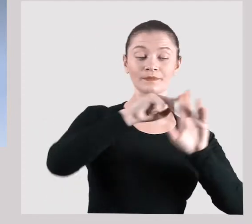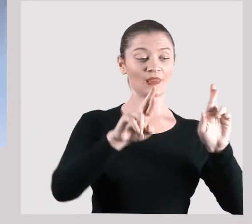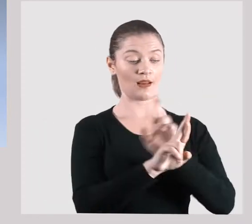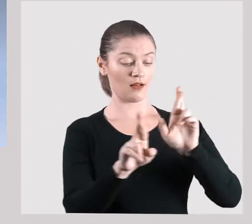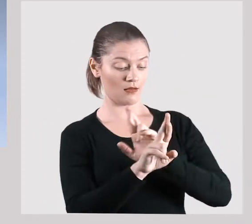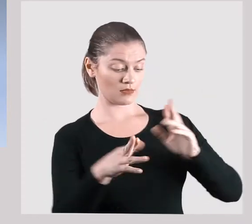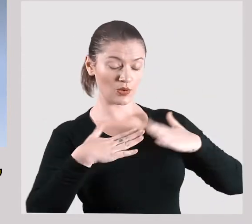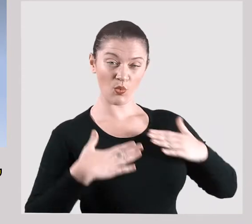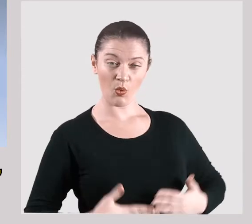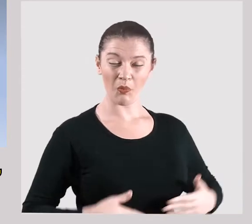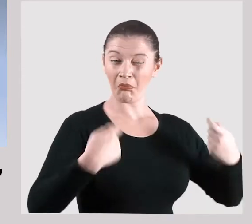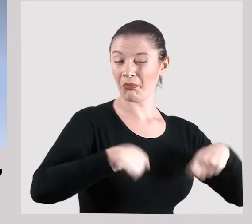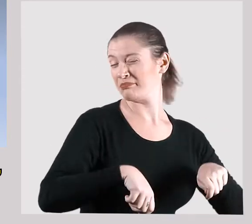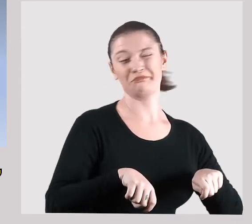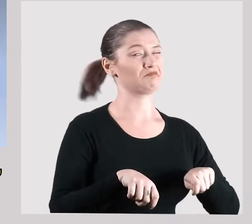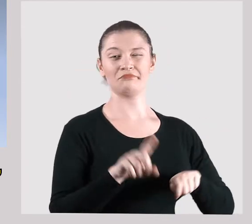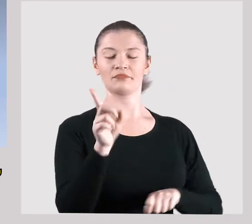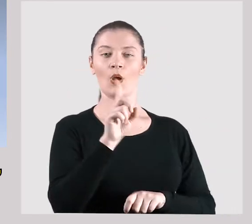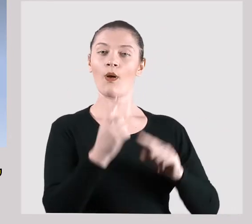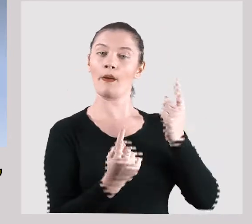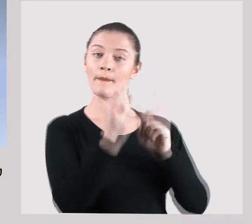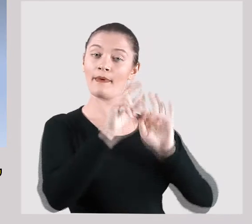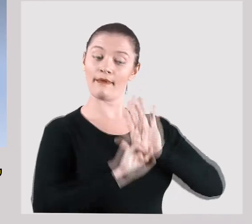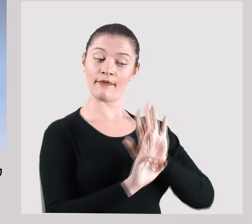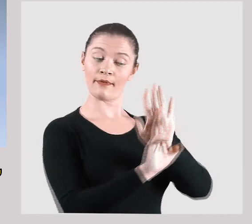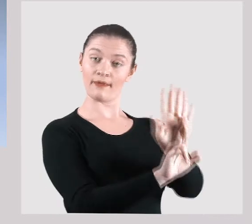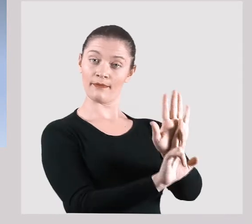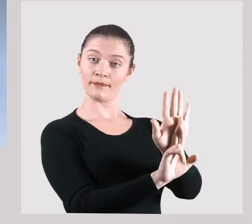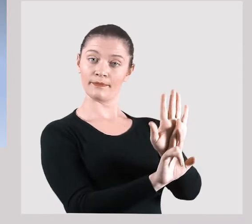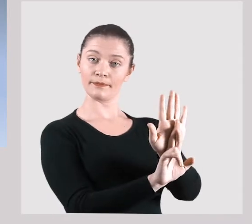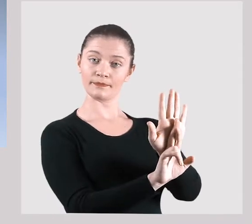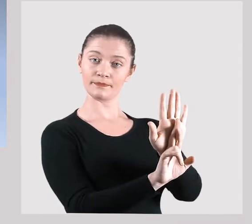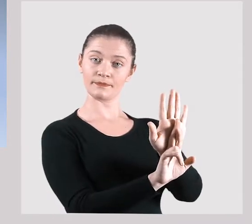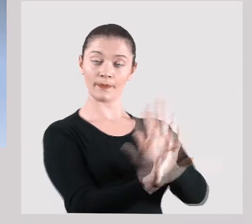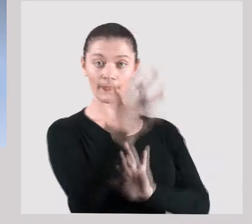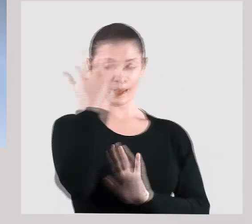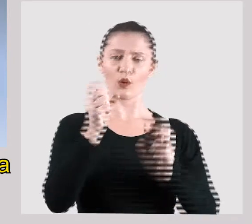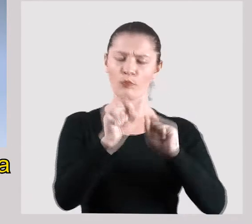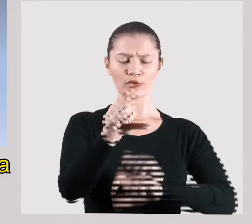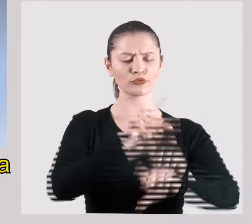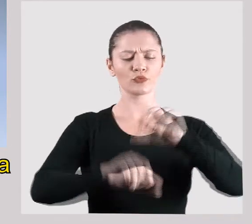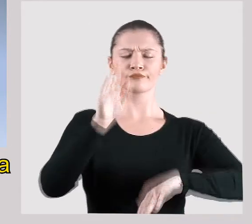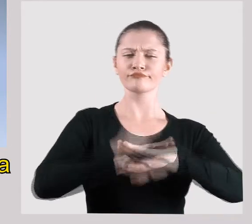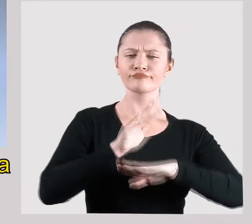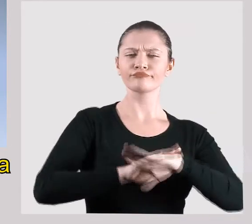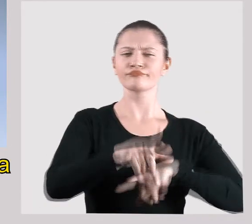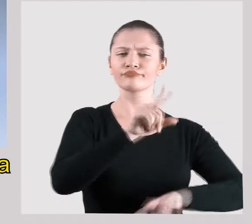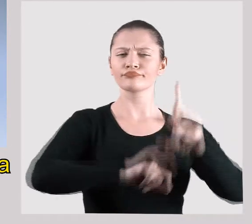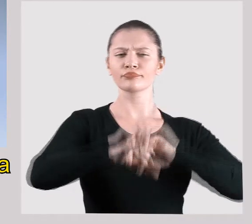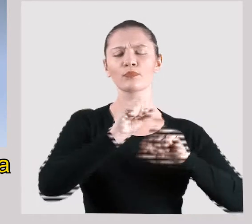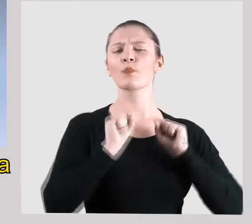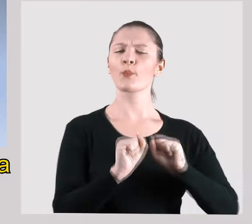o corpo, e que ele é uma performance, é uma representação. A pessoa pode ser o que ela quiser, ela pode